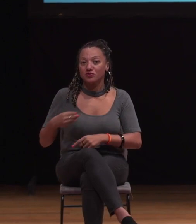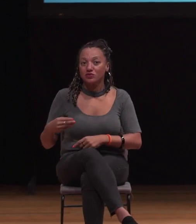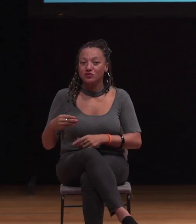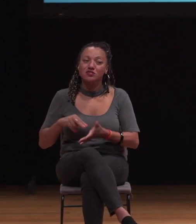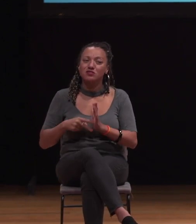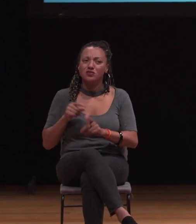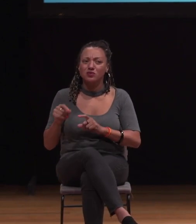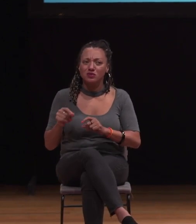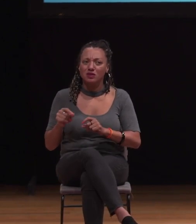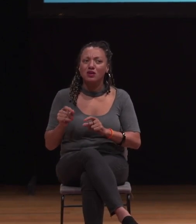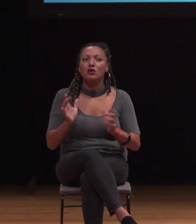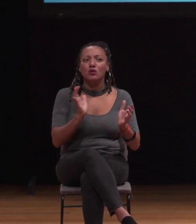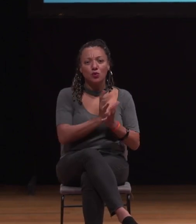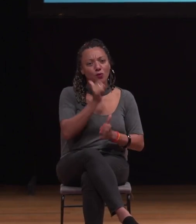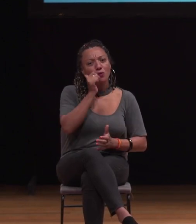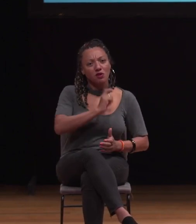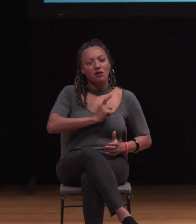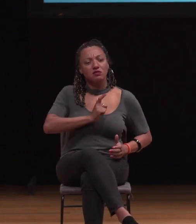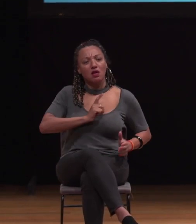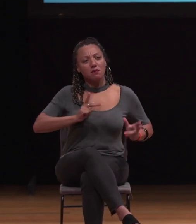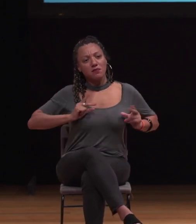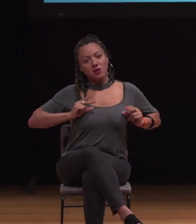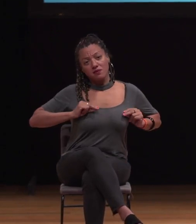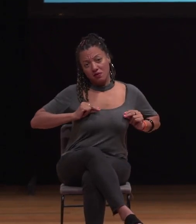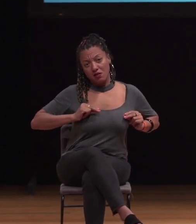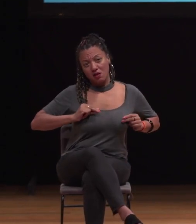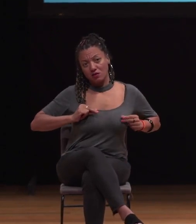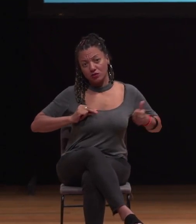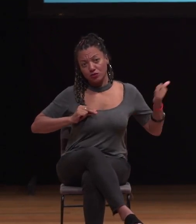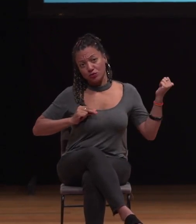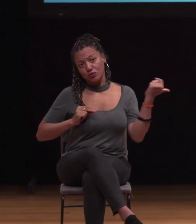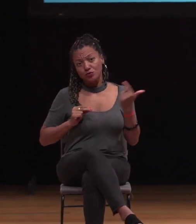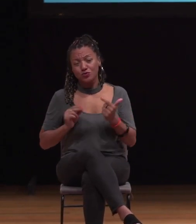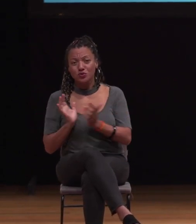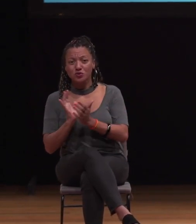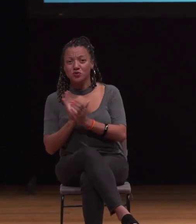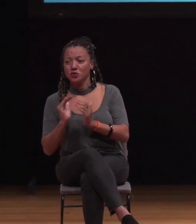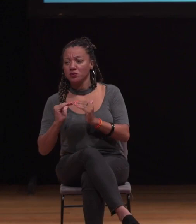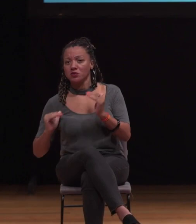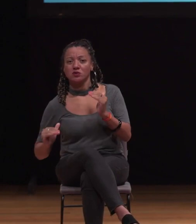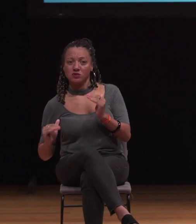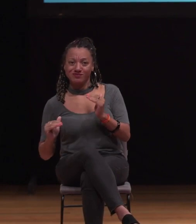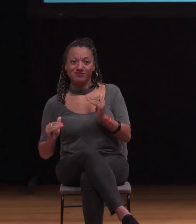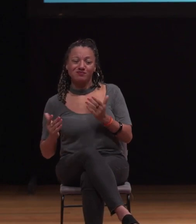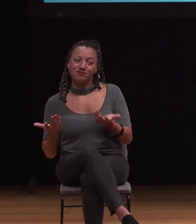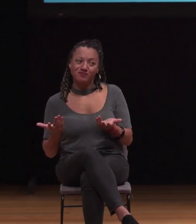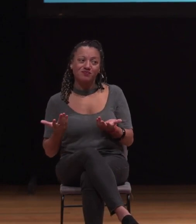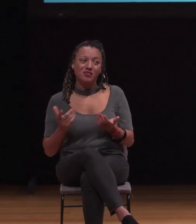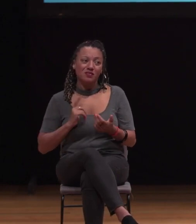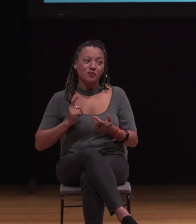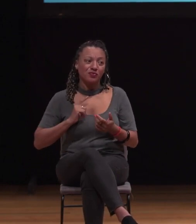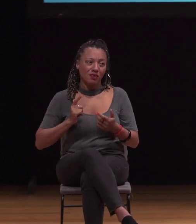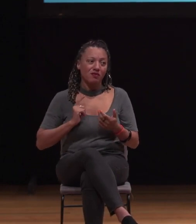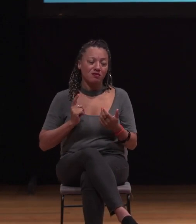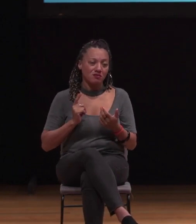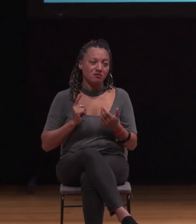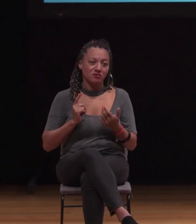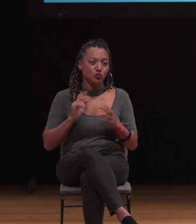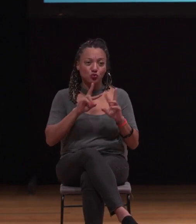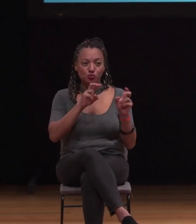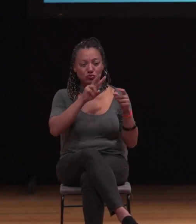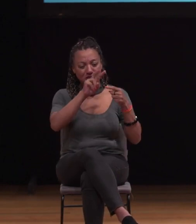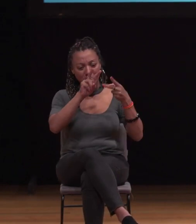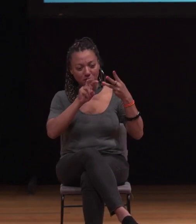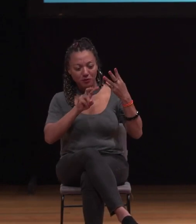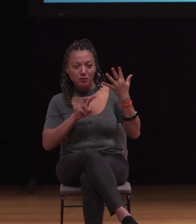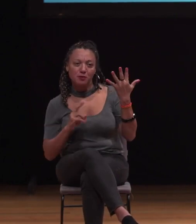né? Então, raça, gênero e classe é interseccional, é imbricado. Não